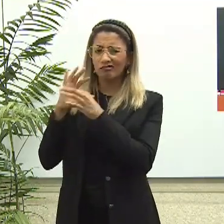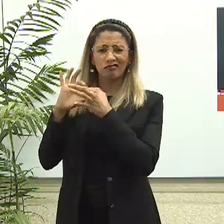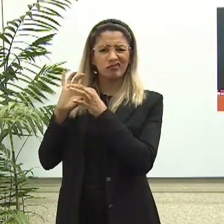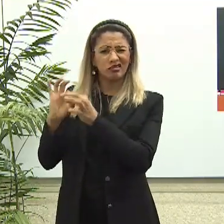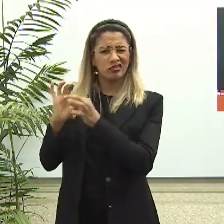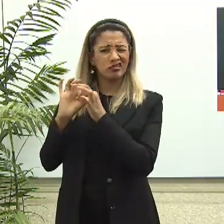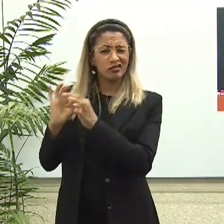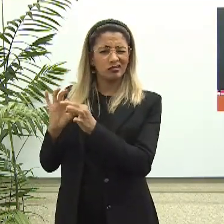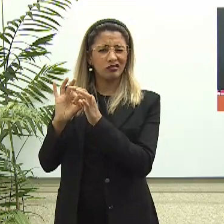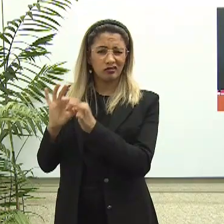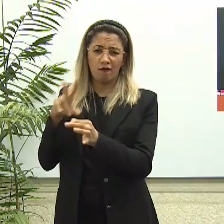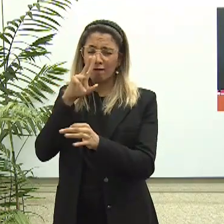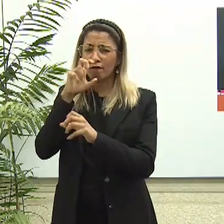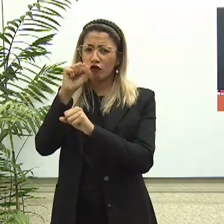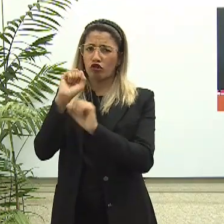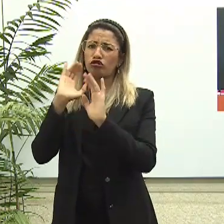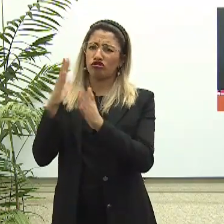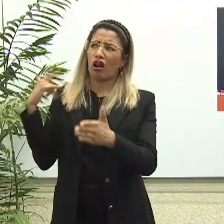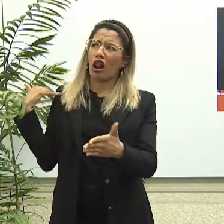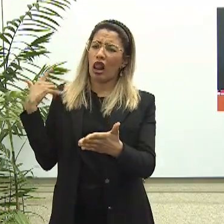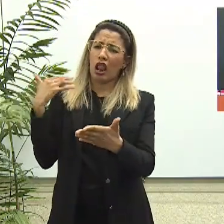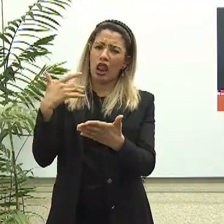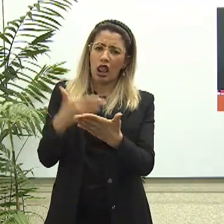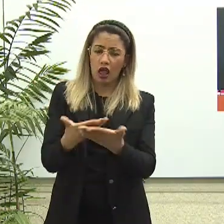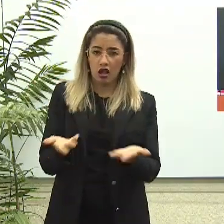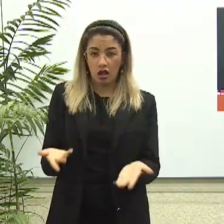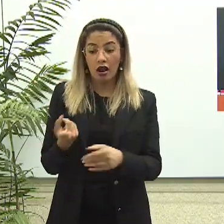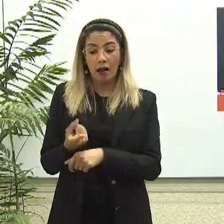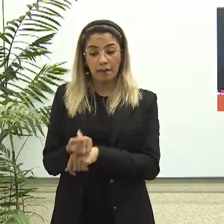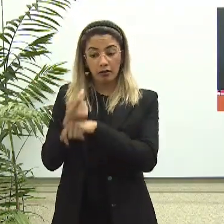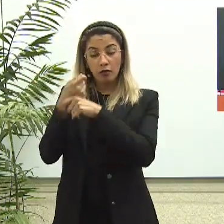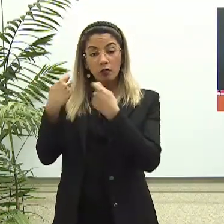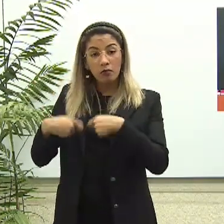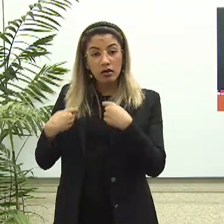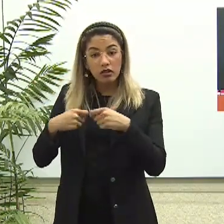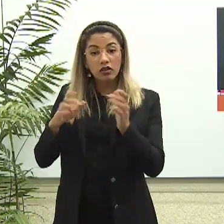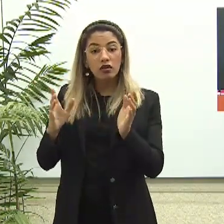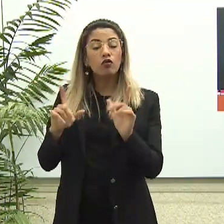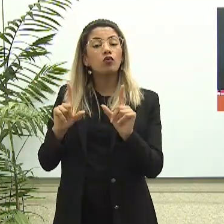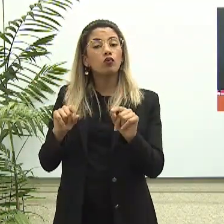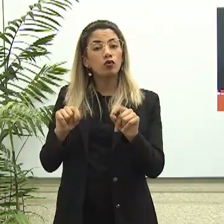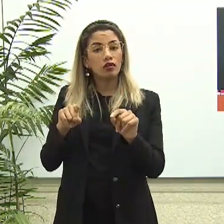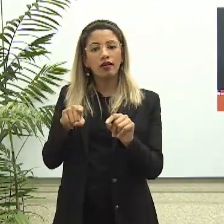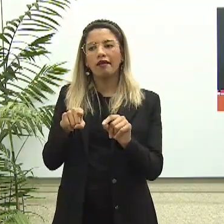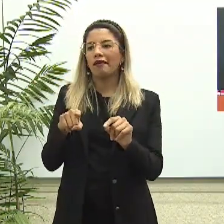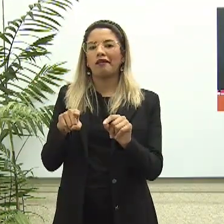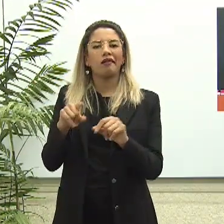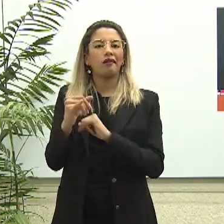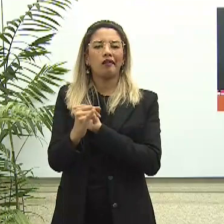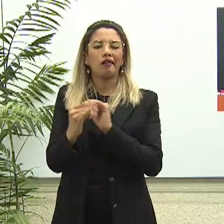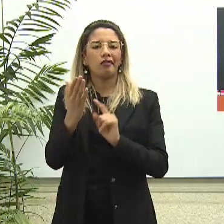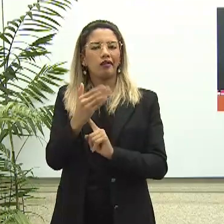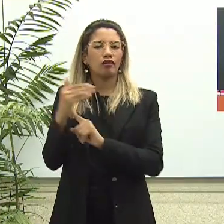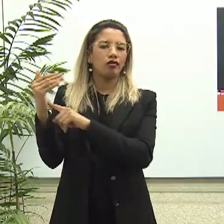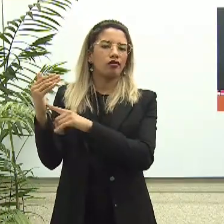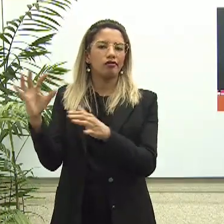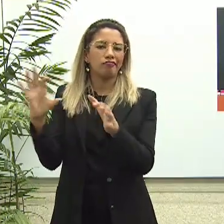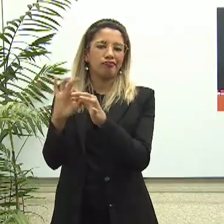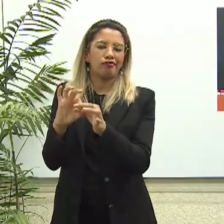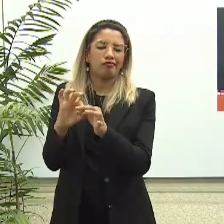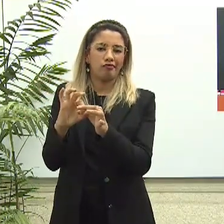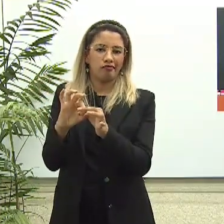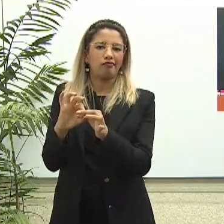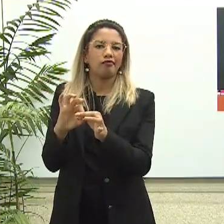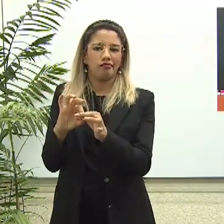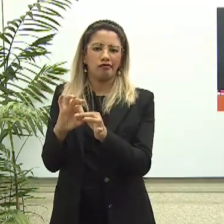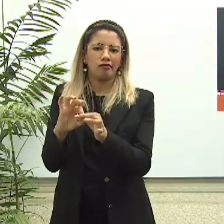a forma de ser do capitalismo o capitalismo precisa incentivar o desenvolvimento constante de tecnologia para diminuir aquilo que o mar chama